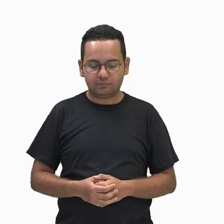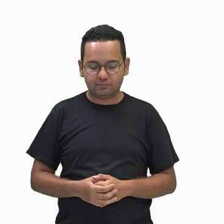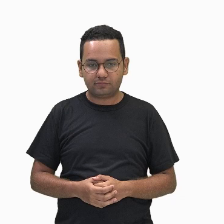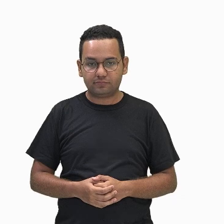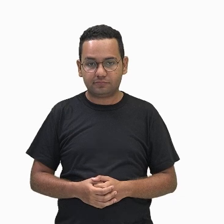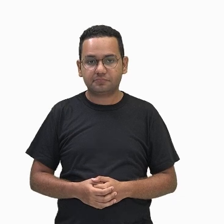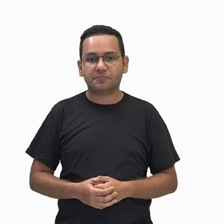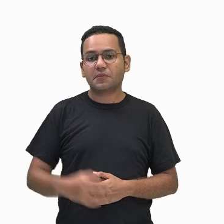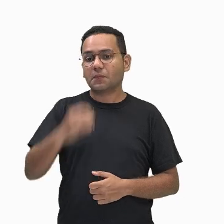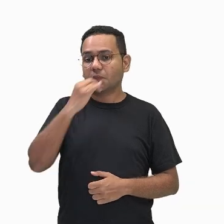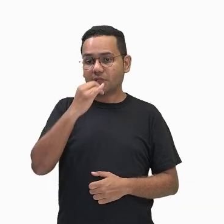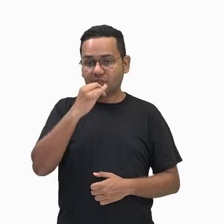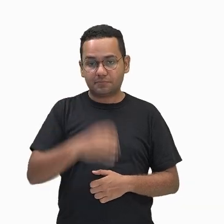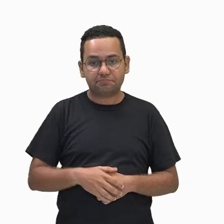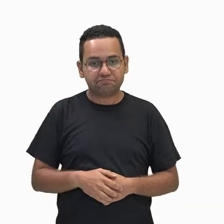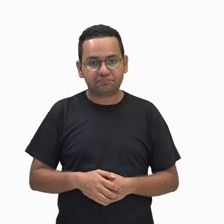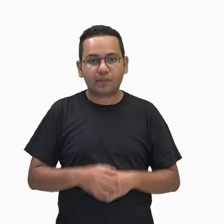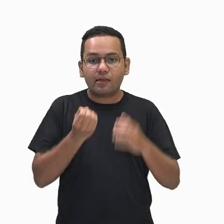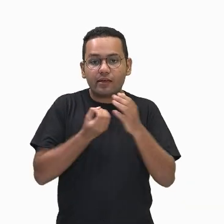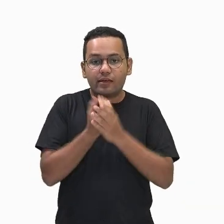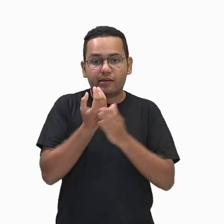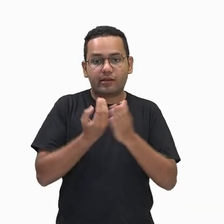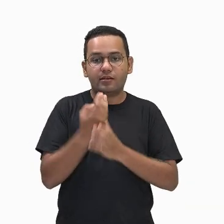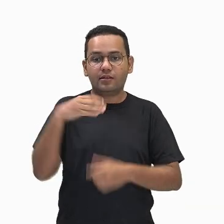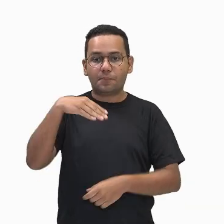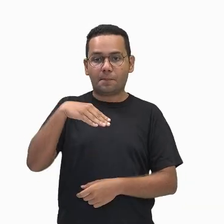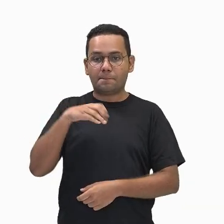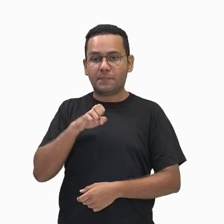Vamos observar como que ocorre?